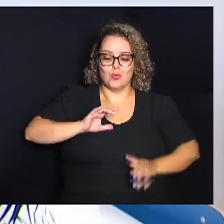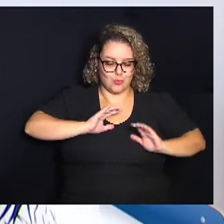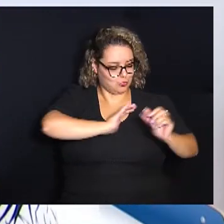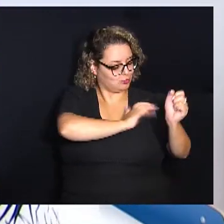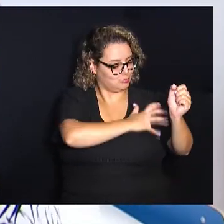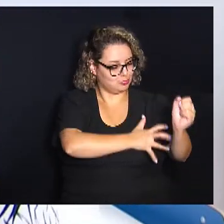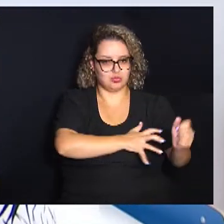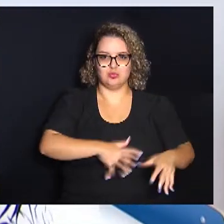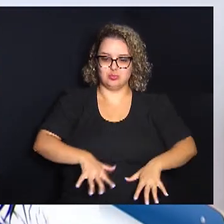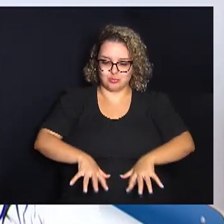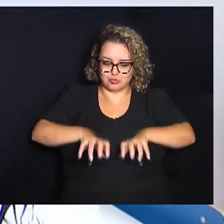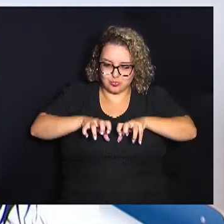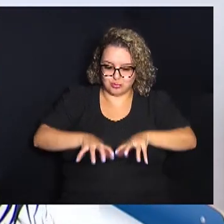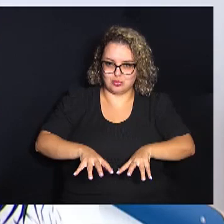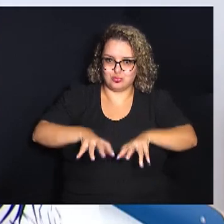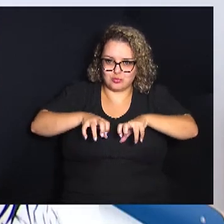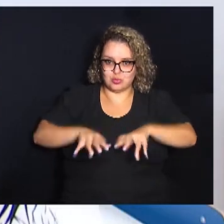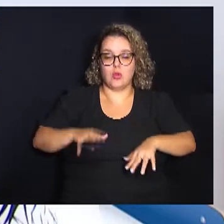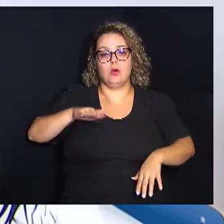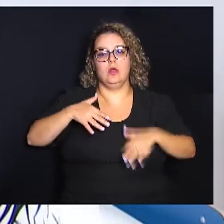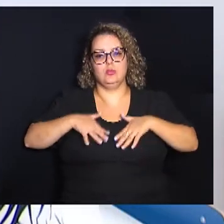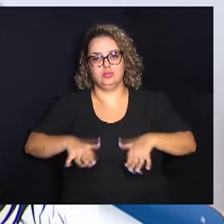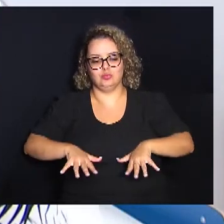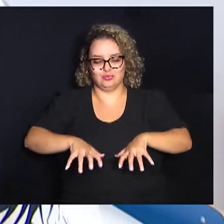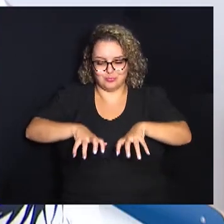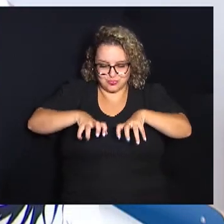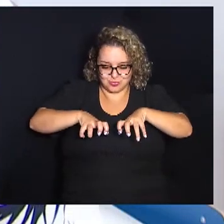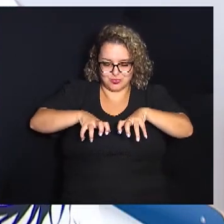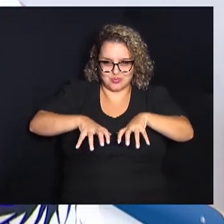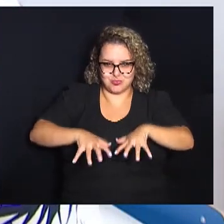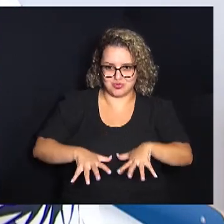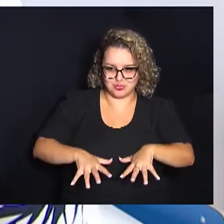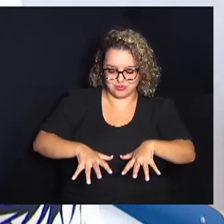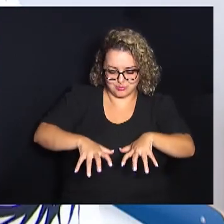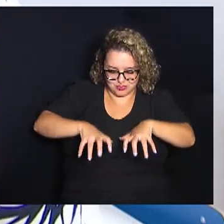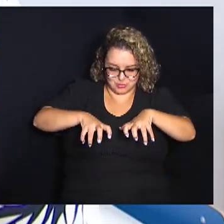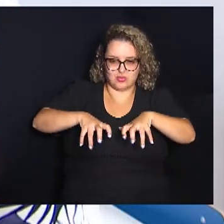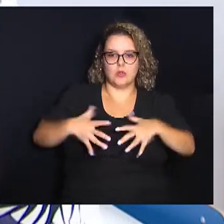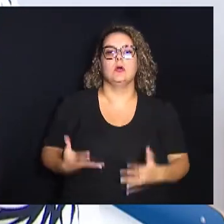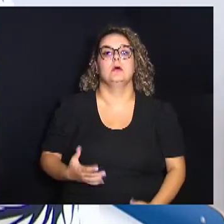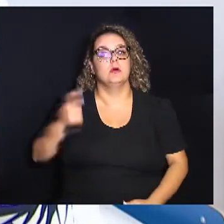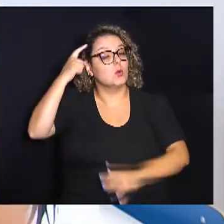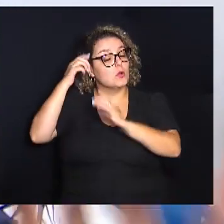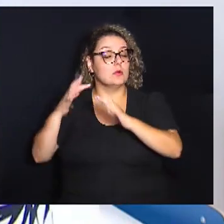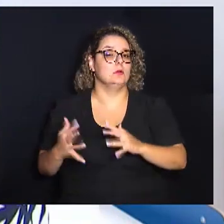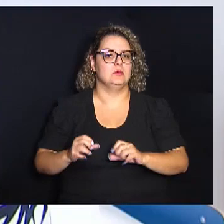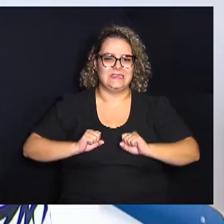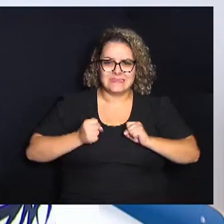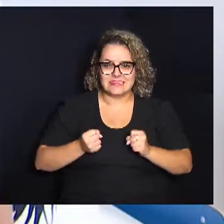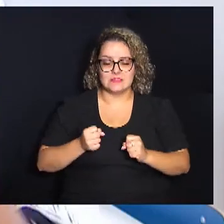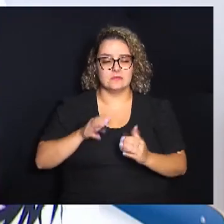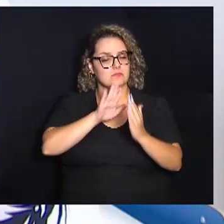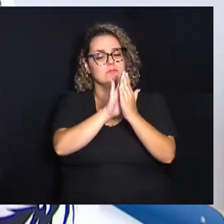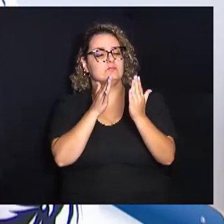em atividade, né? Quando ele descansa, quando ele está ativo. E o cérebro não. Por mais que a gente se esforce, se olha no espelho enquanto está fazendo